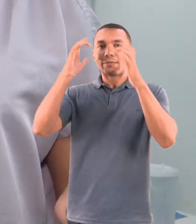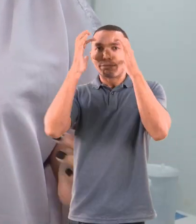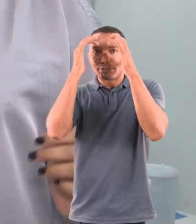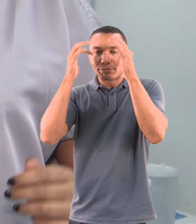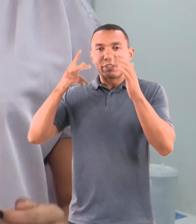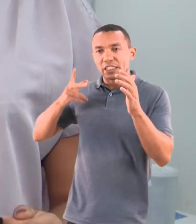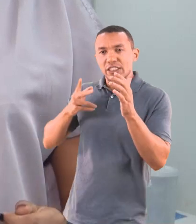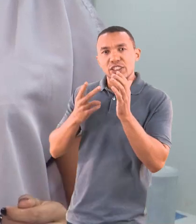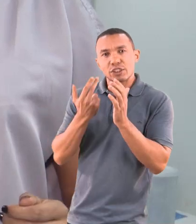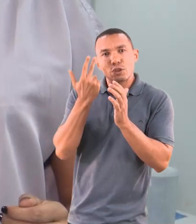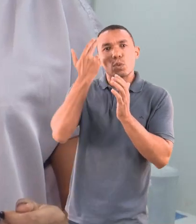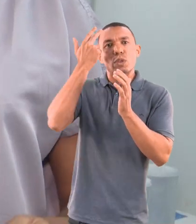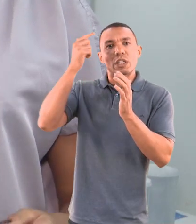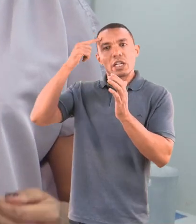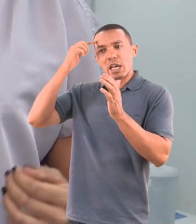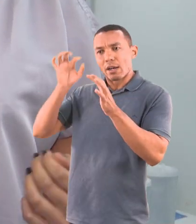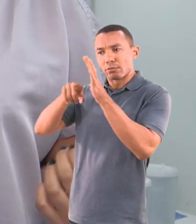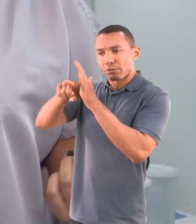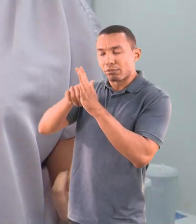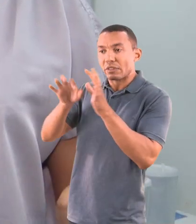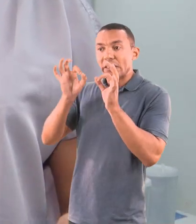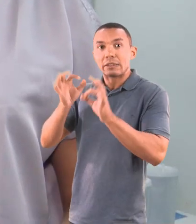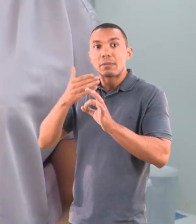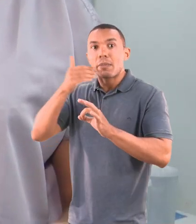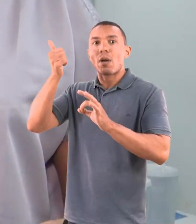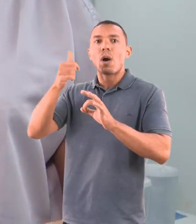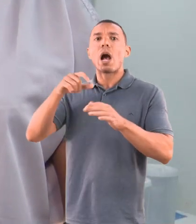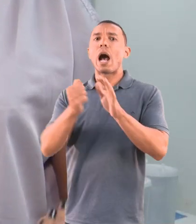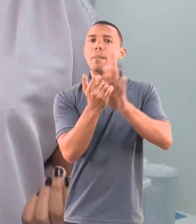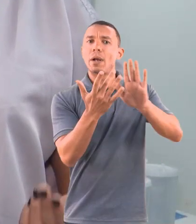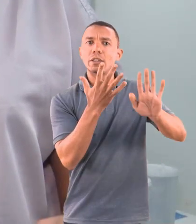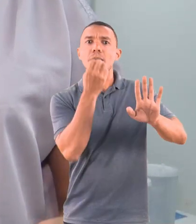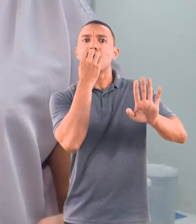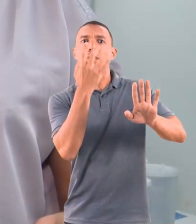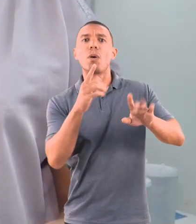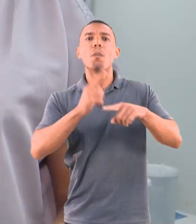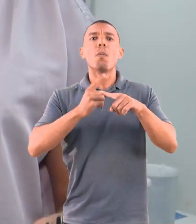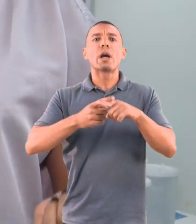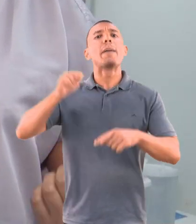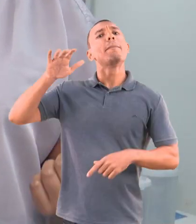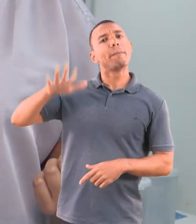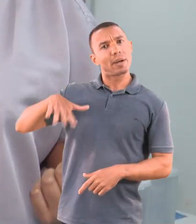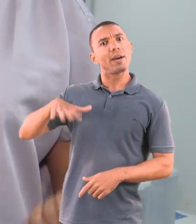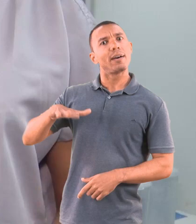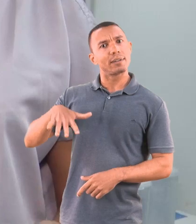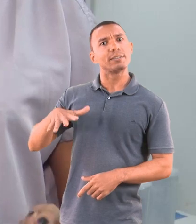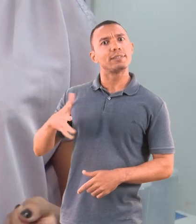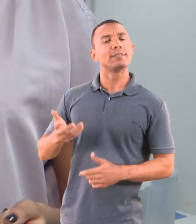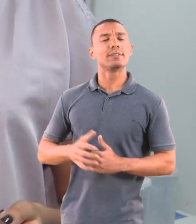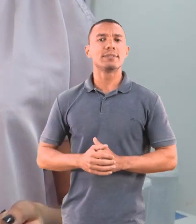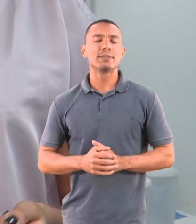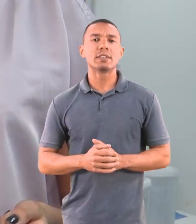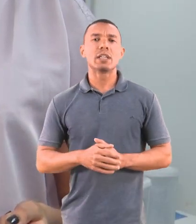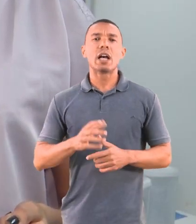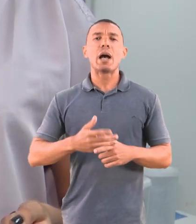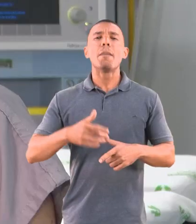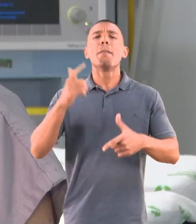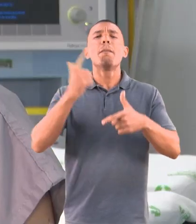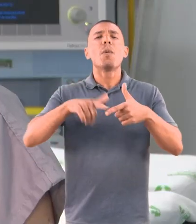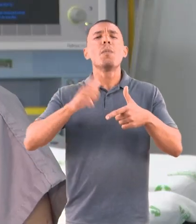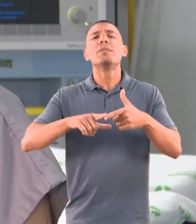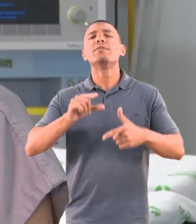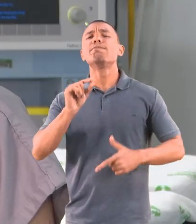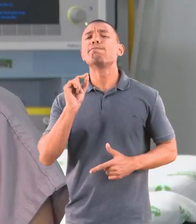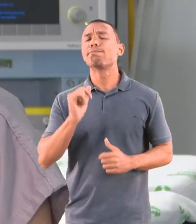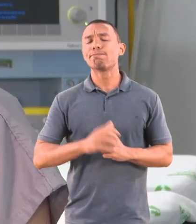na precisão da neurocirurgia, o aplicativo torna o procedimento mais acessível, pois é uma ferramenta de baixo custo. A